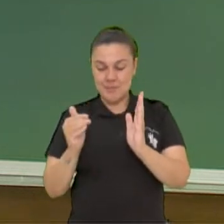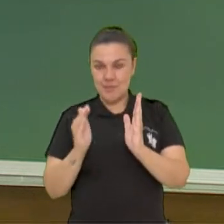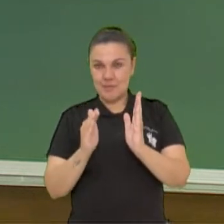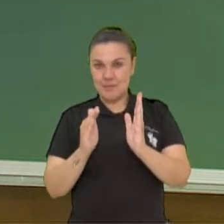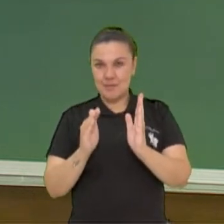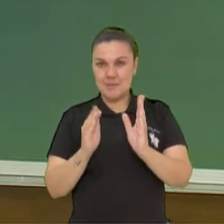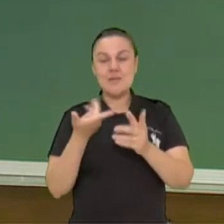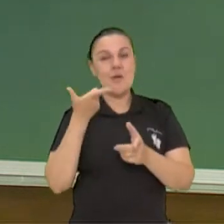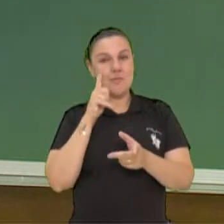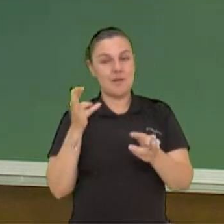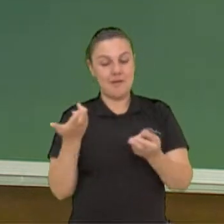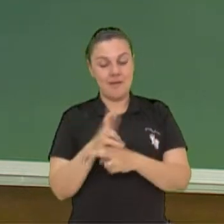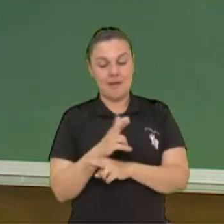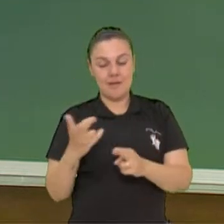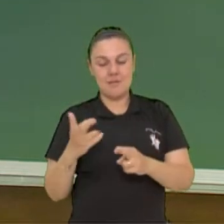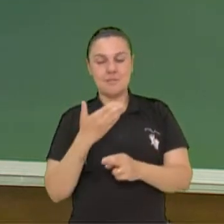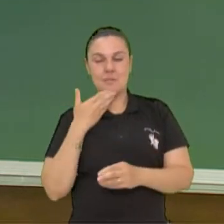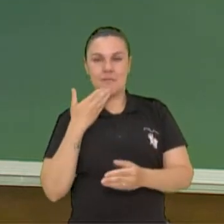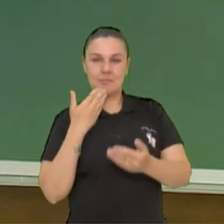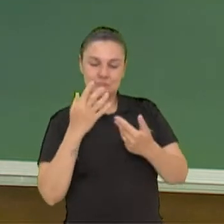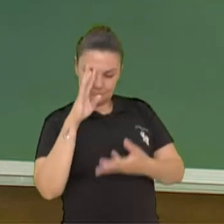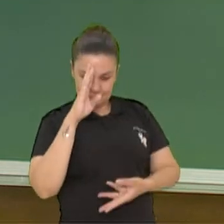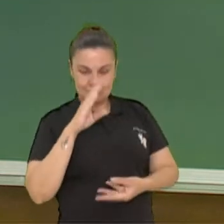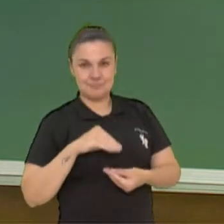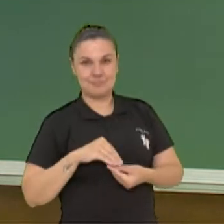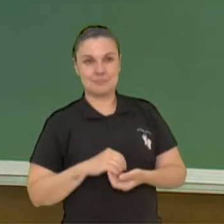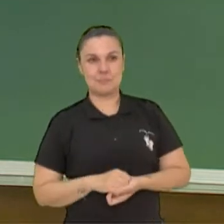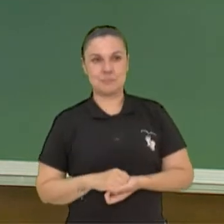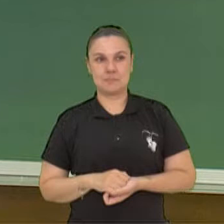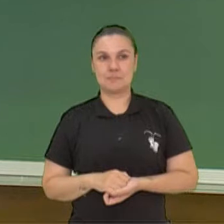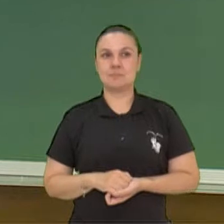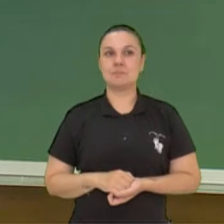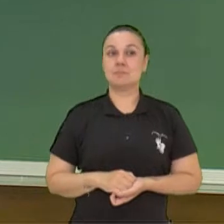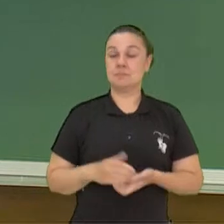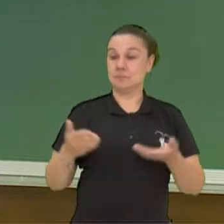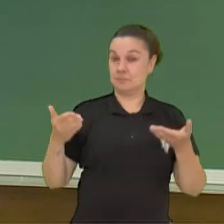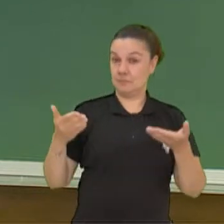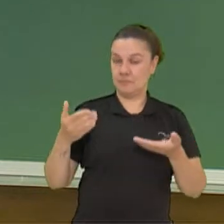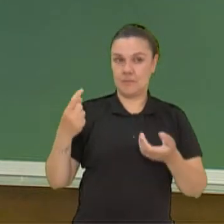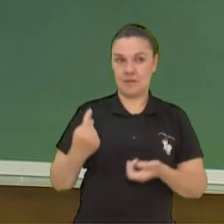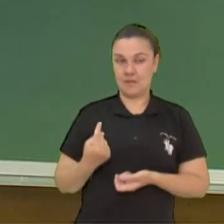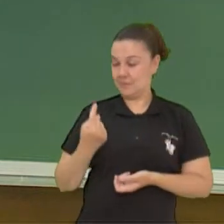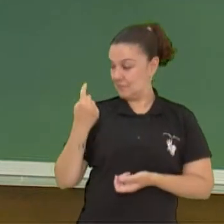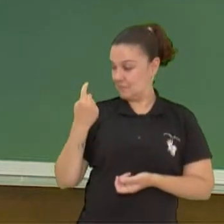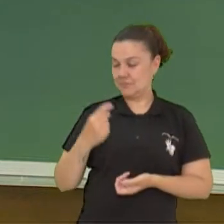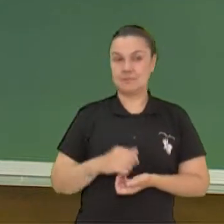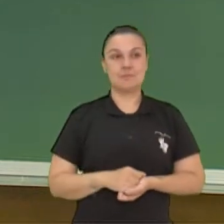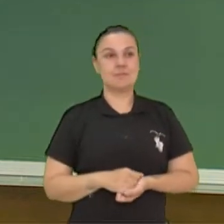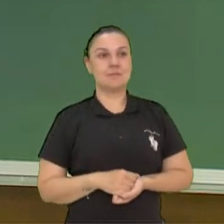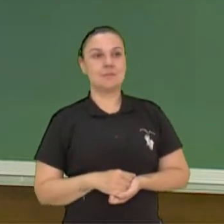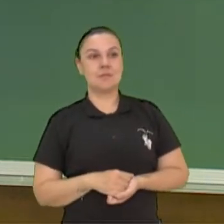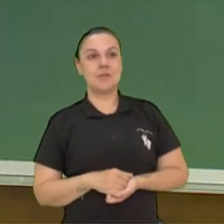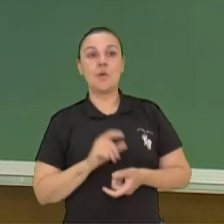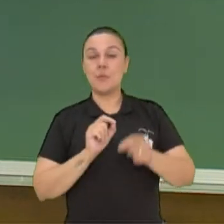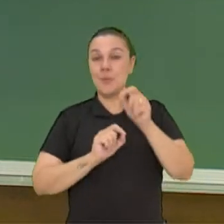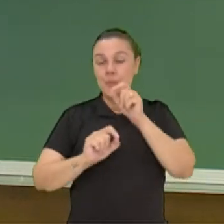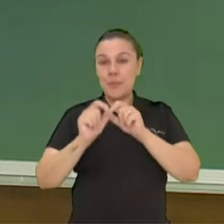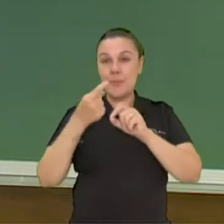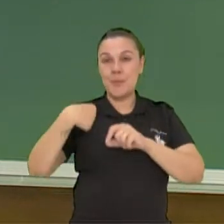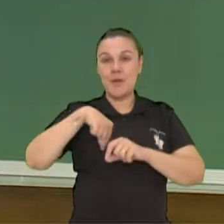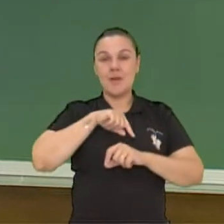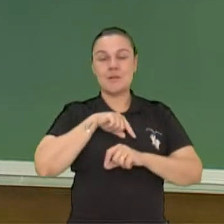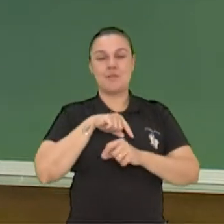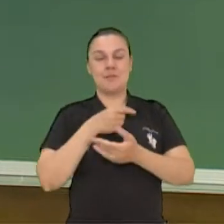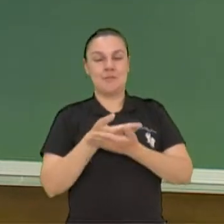outro exercício deu 513,6, então o desvio padrão dele é 22,7. Veja, são unidades mais próximas das unidades